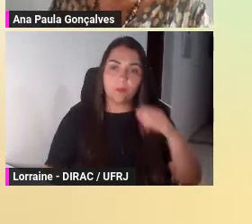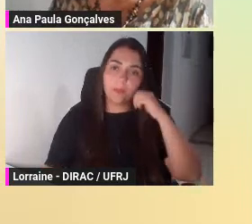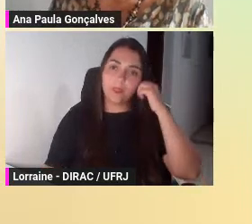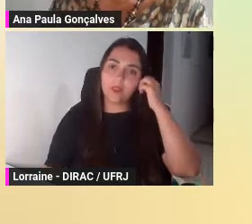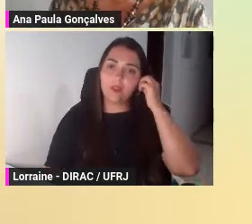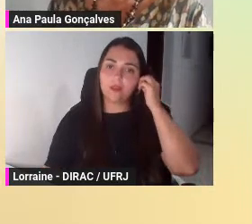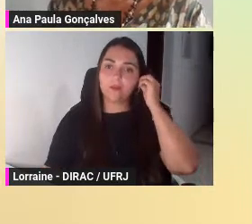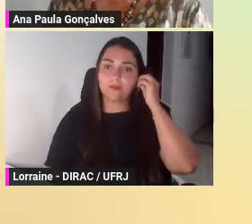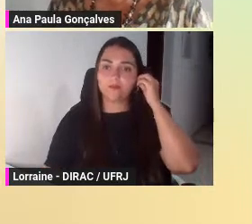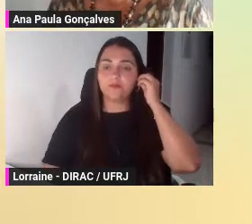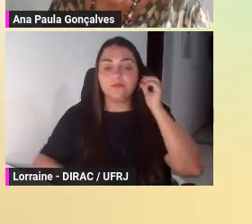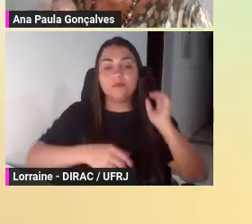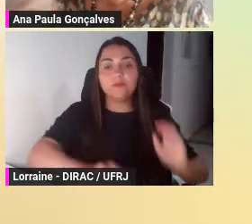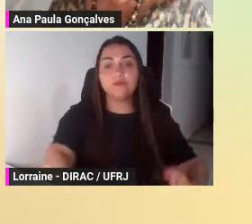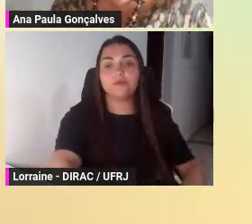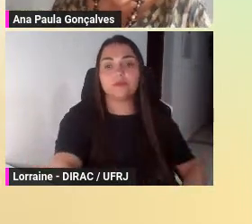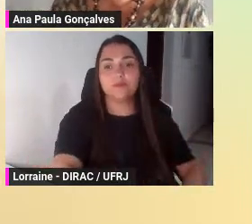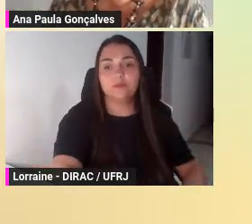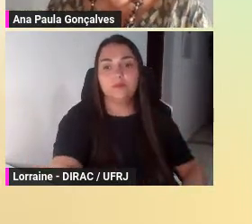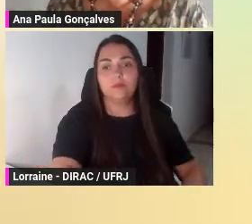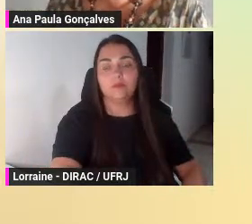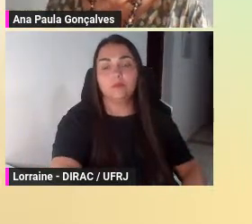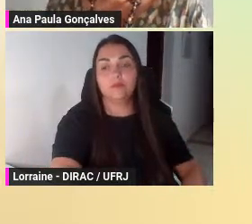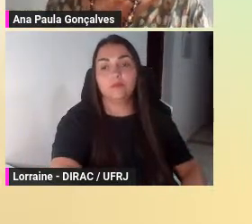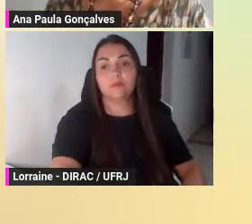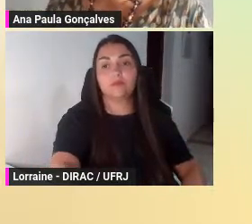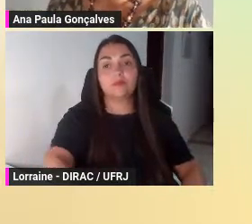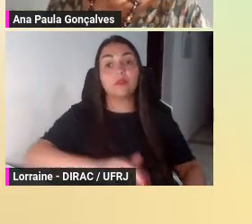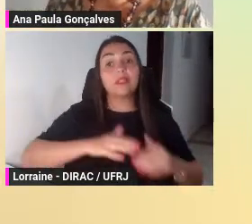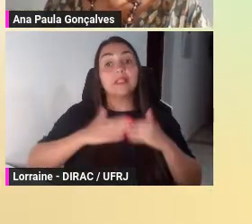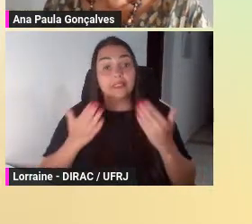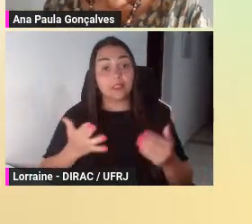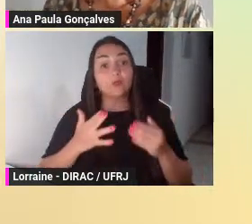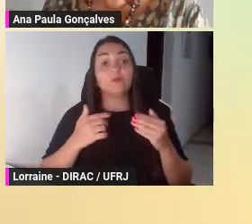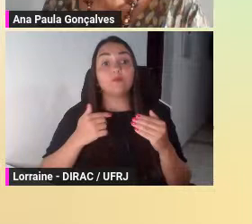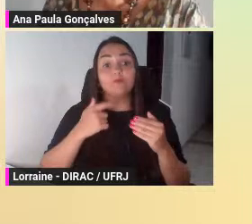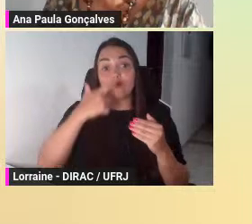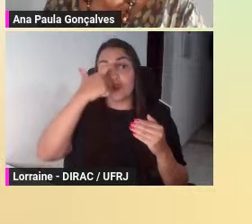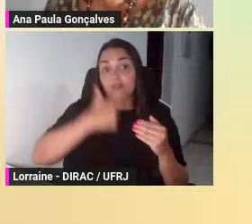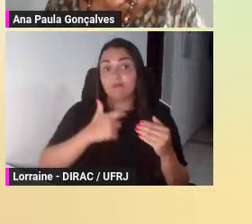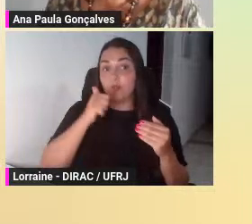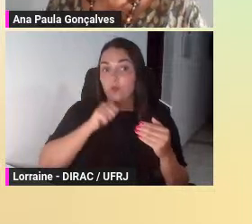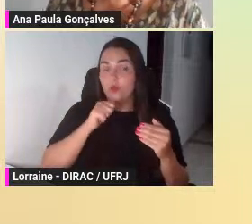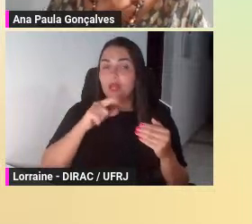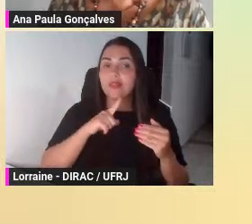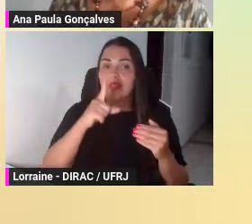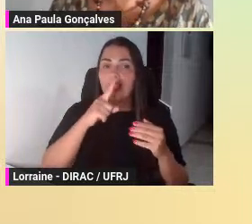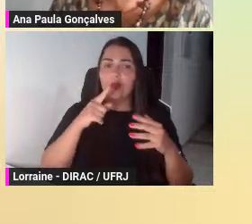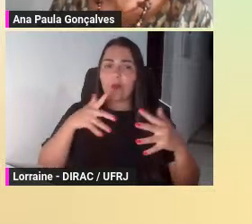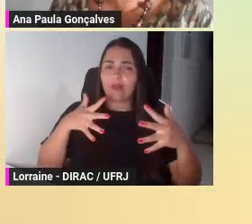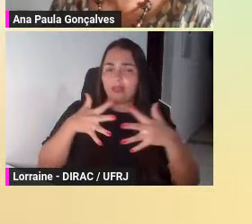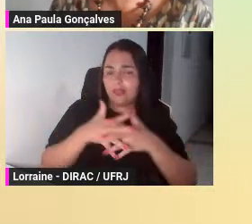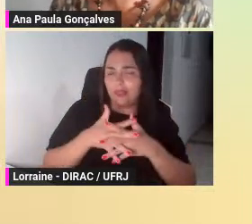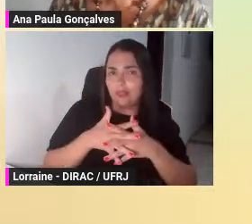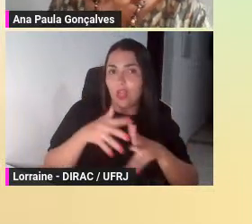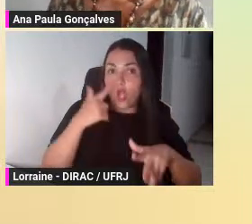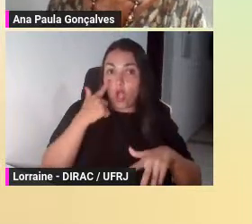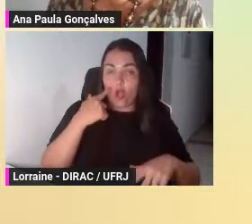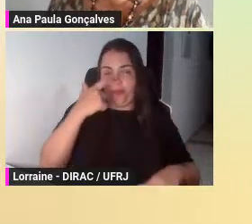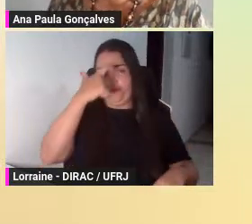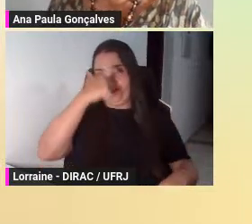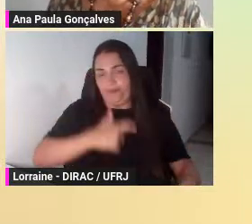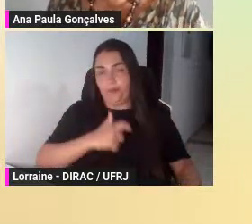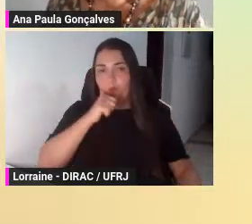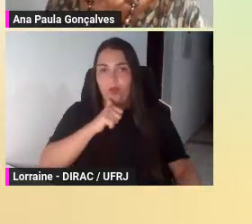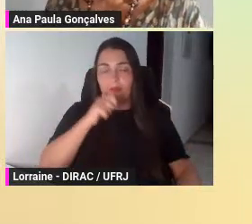Então, nessa minha situação de ser mulher, eu tenho uma interseção, porque eu sou uma mulher que sou uma mulher preta,